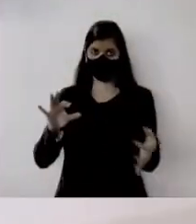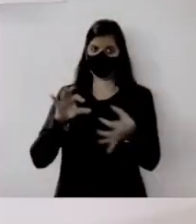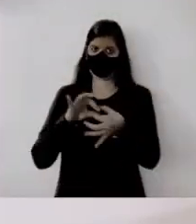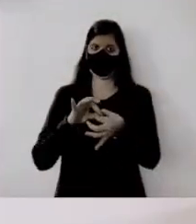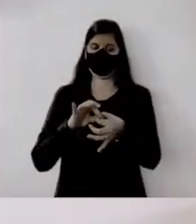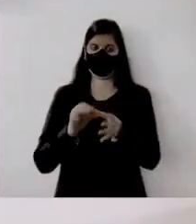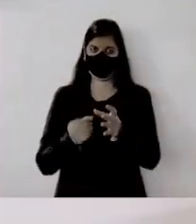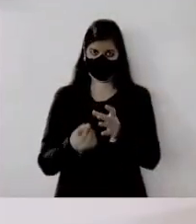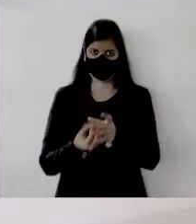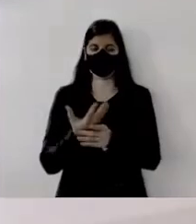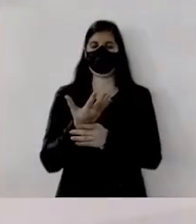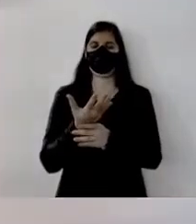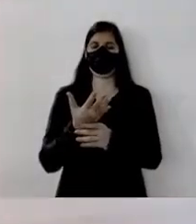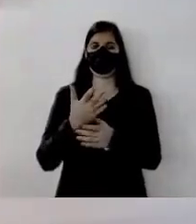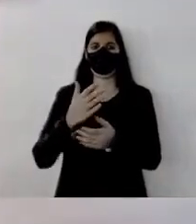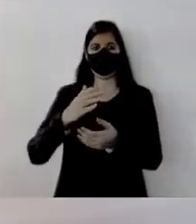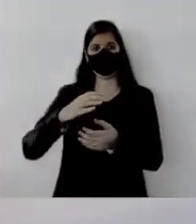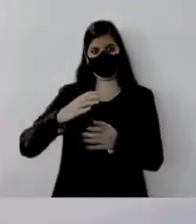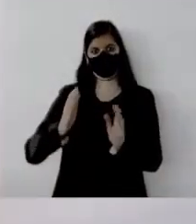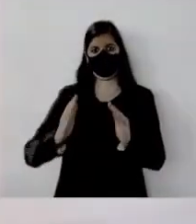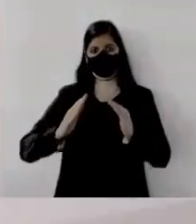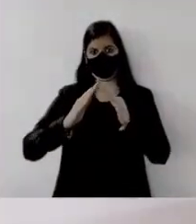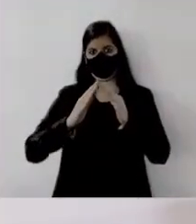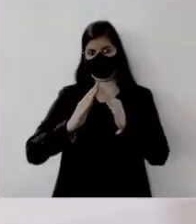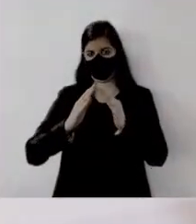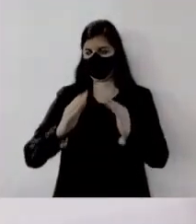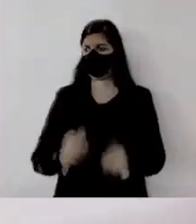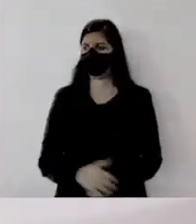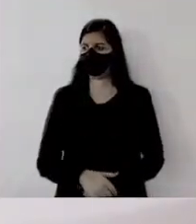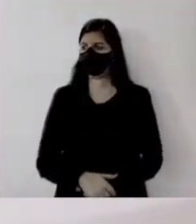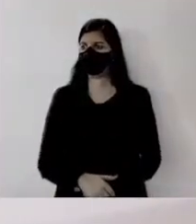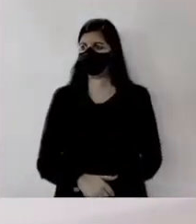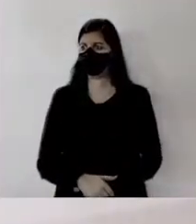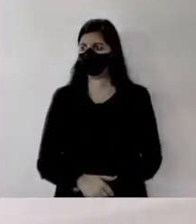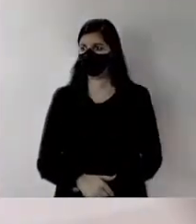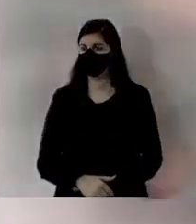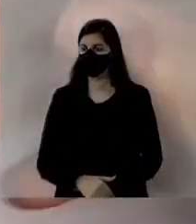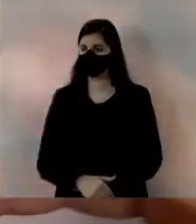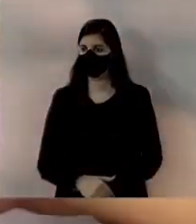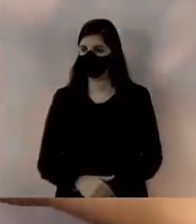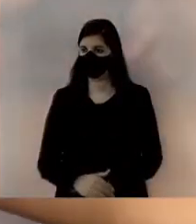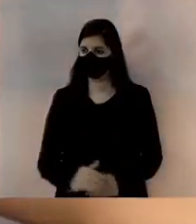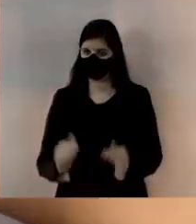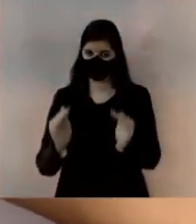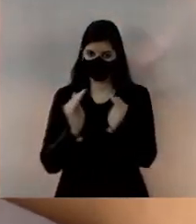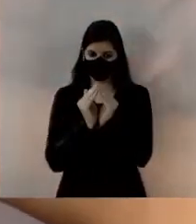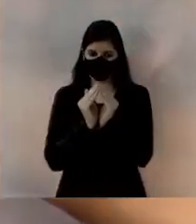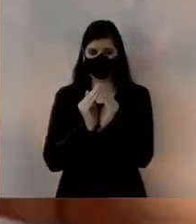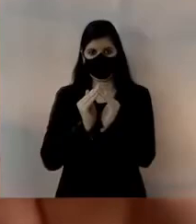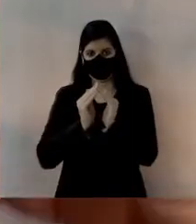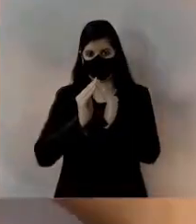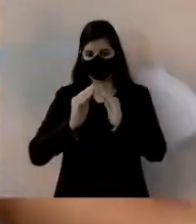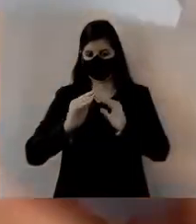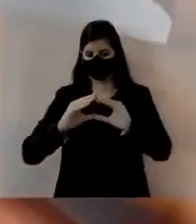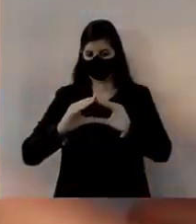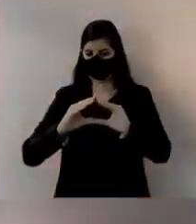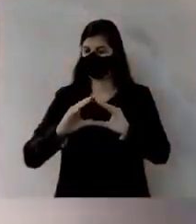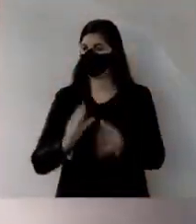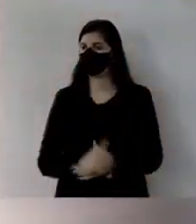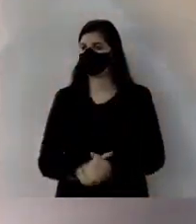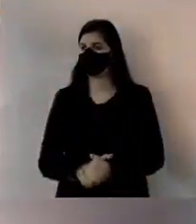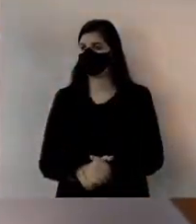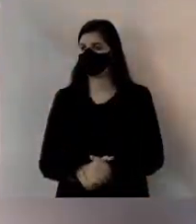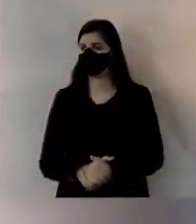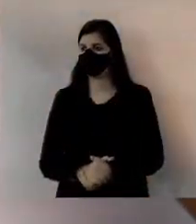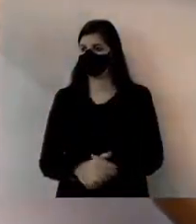faces e montar a planificação. Então, agora vocês já podem observar as dobraduras,